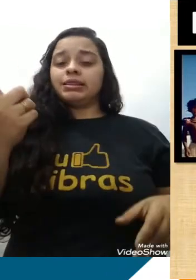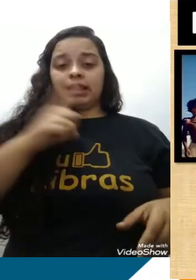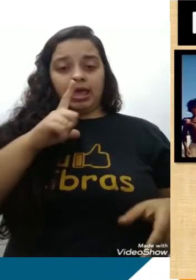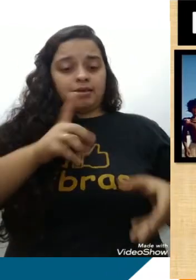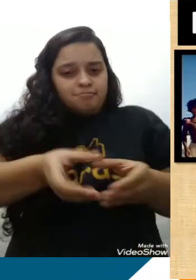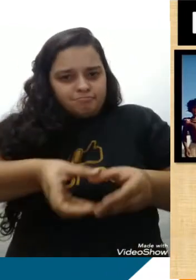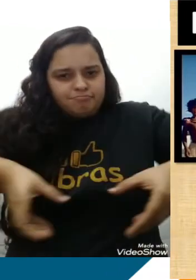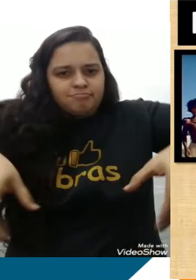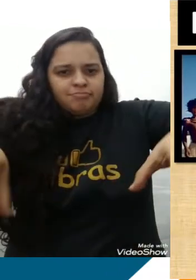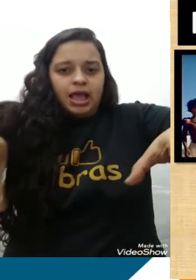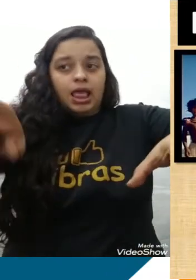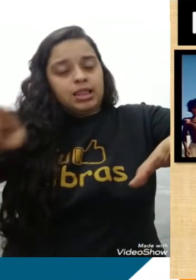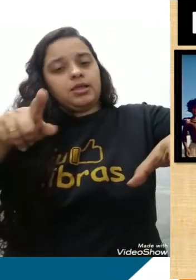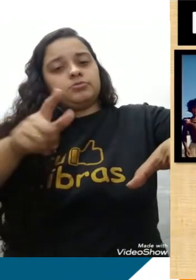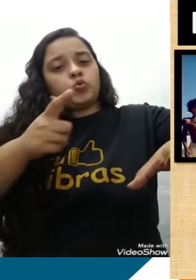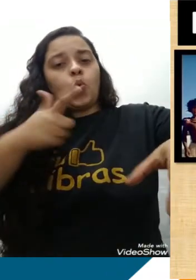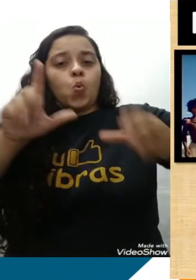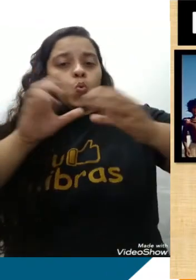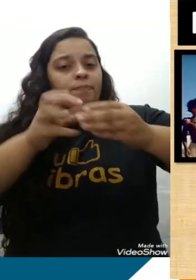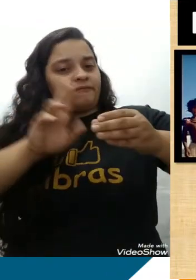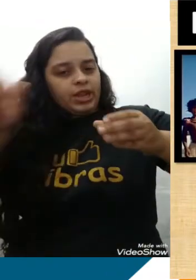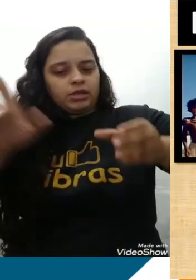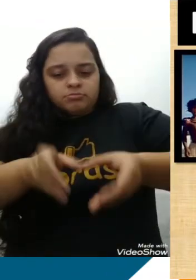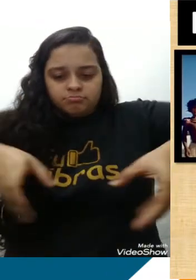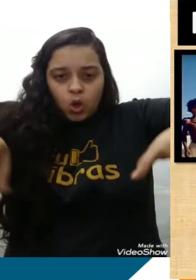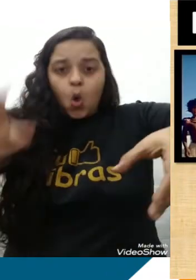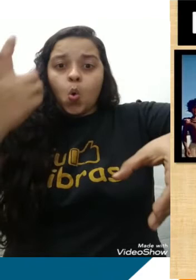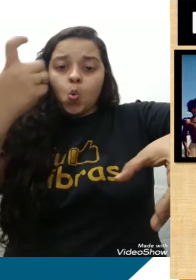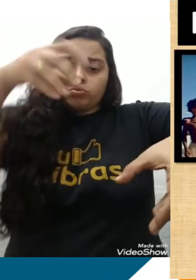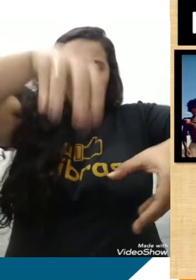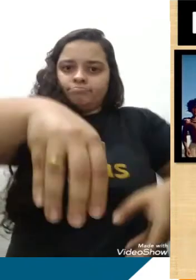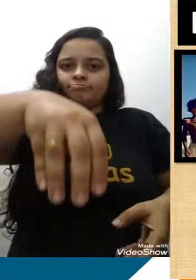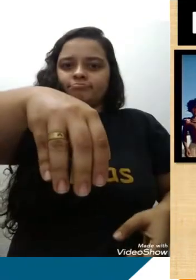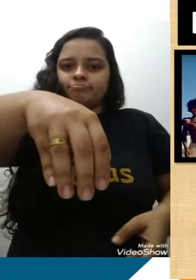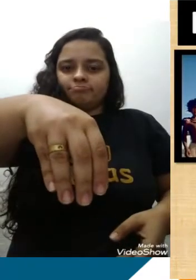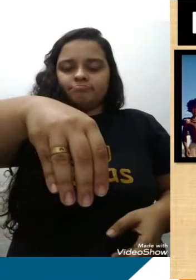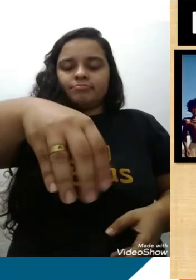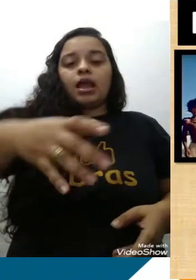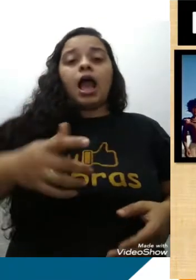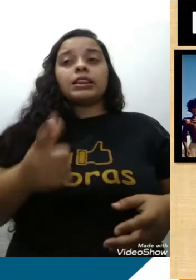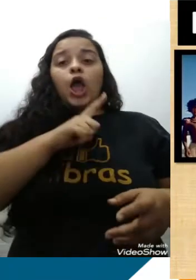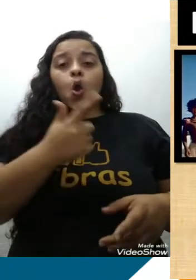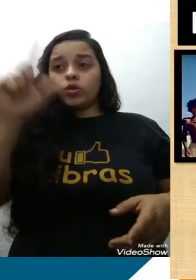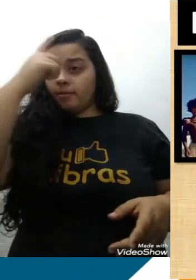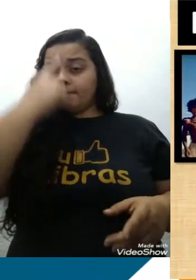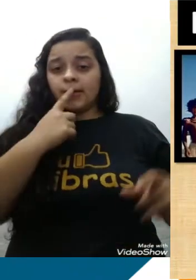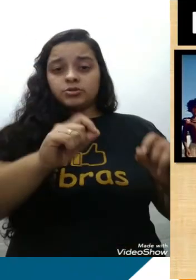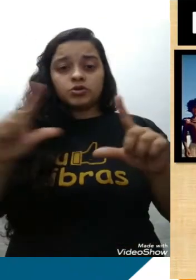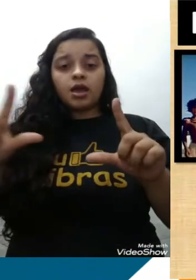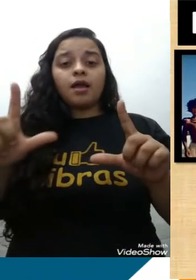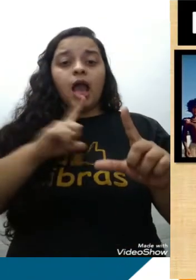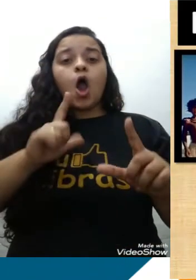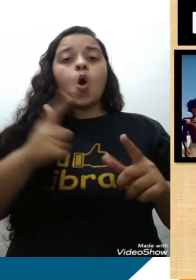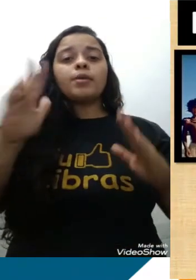uma oca central e outras ocas, né, em volta, mas nem todos se organizam dessa forma. Alguns, por exemplo, têm apenas uma